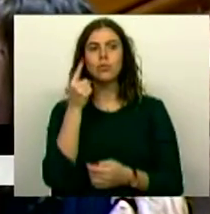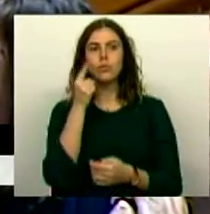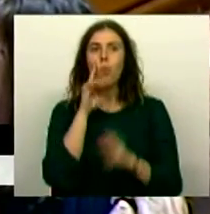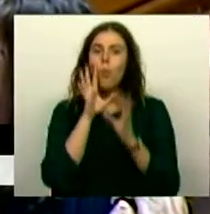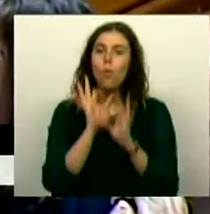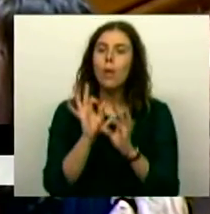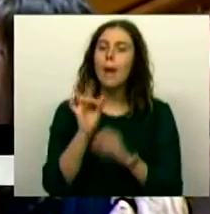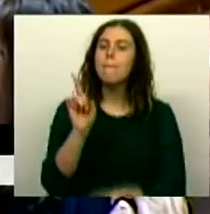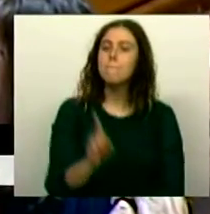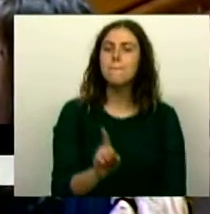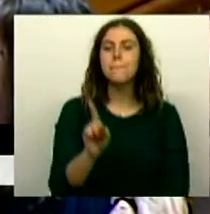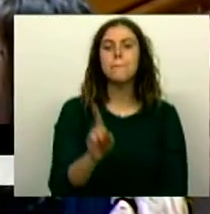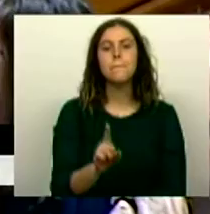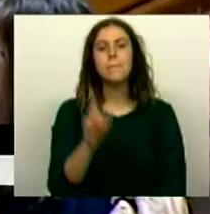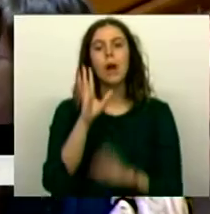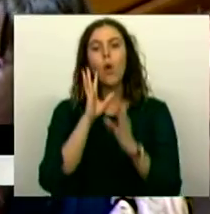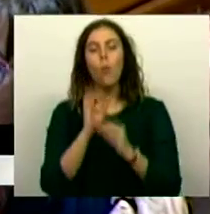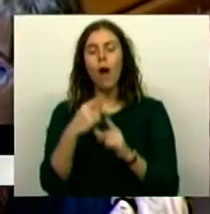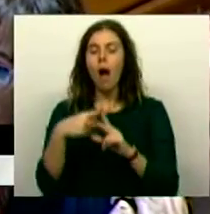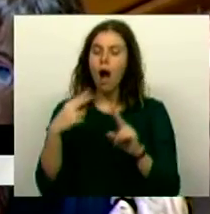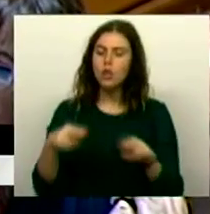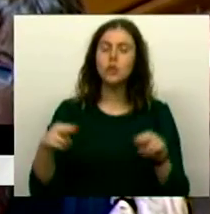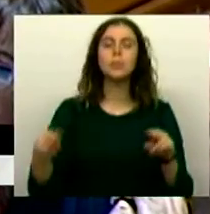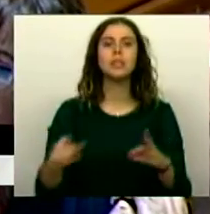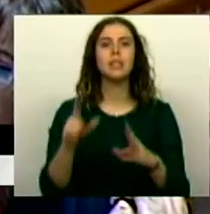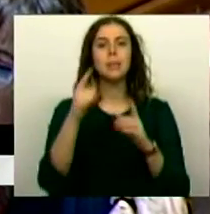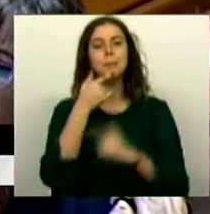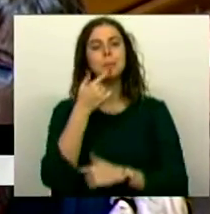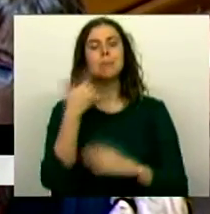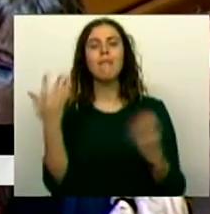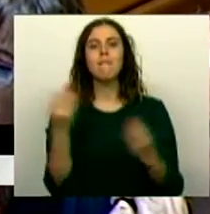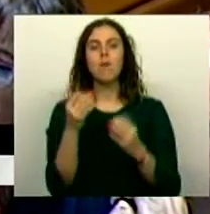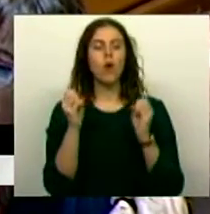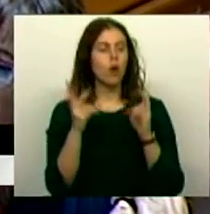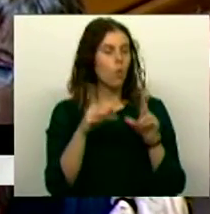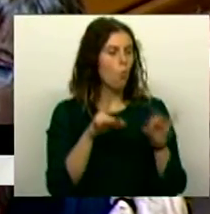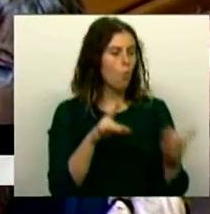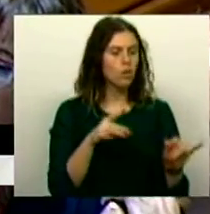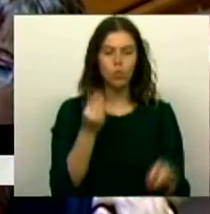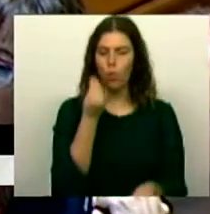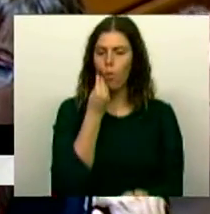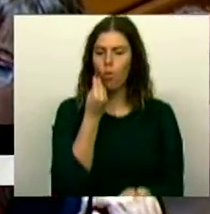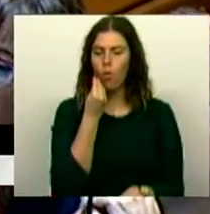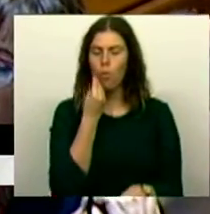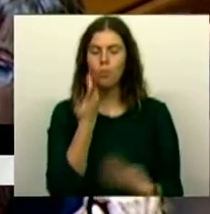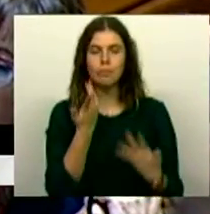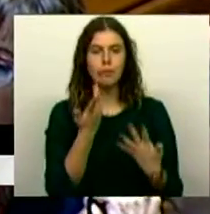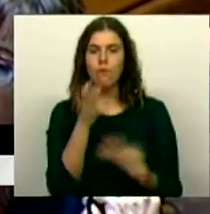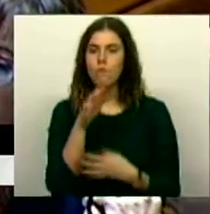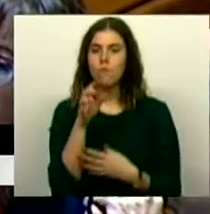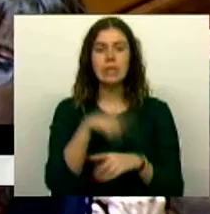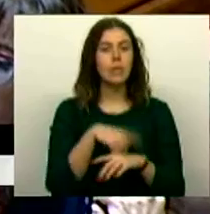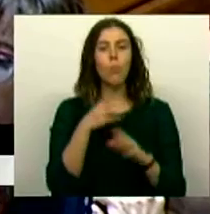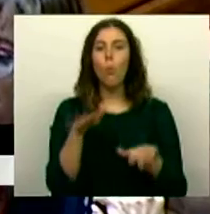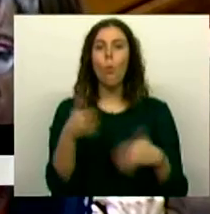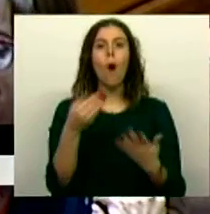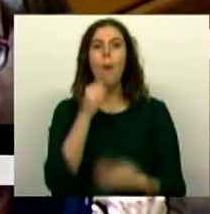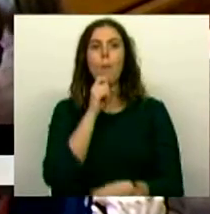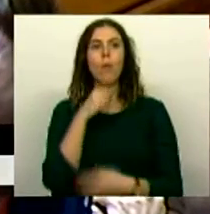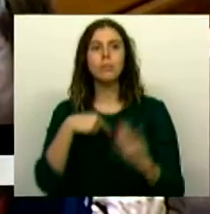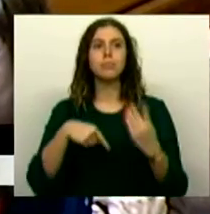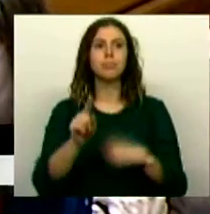cuidados primários, em cuidados hospitalares e perceberem onde, como e em que tempo podiam lá